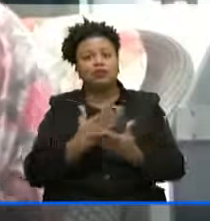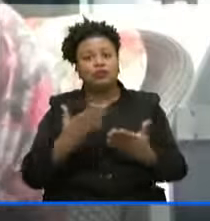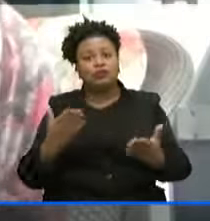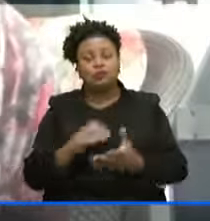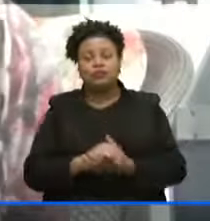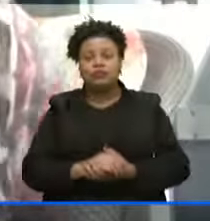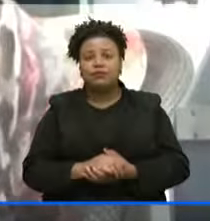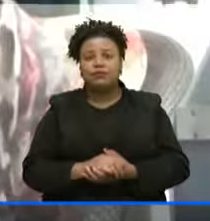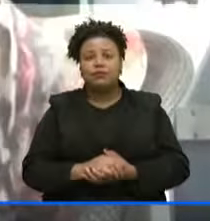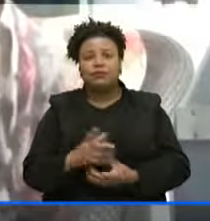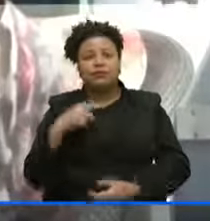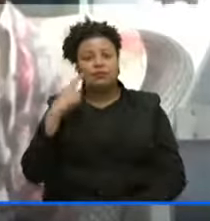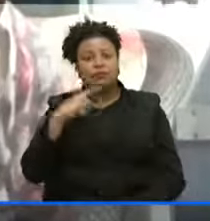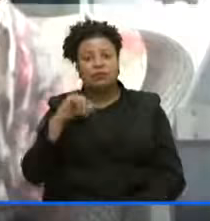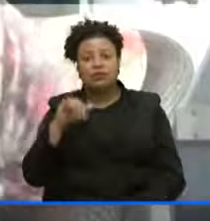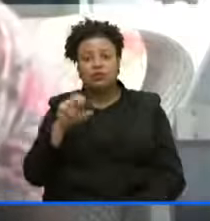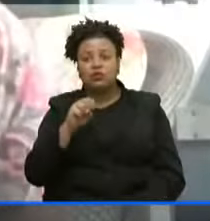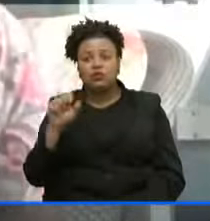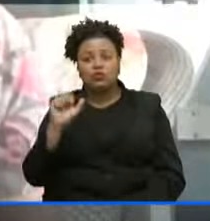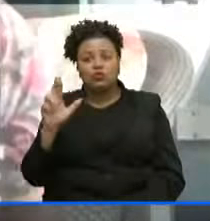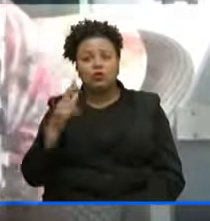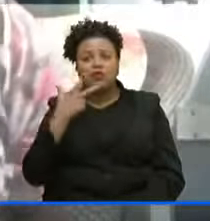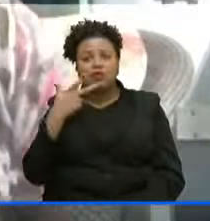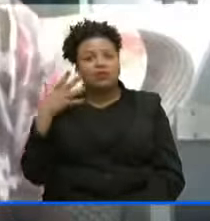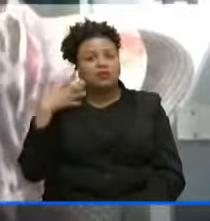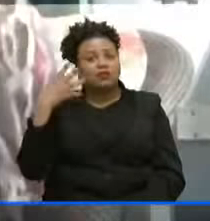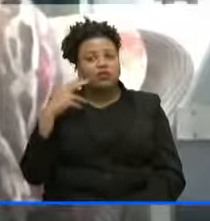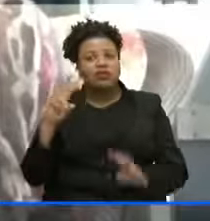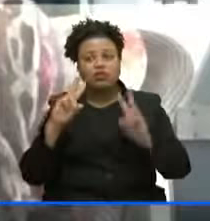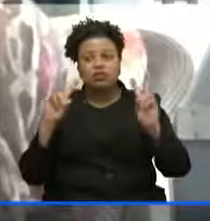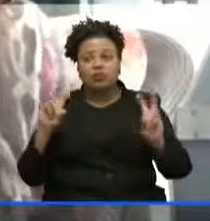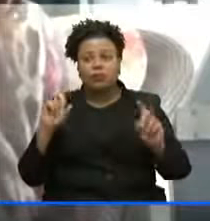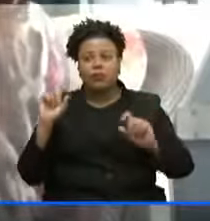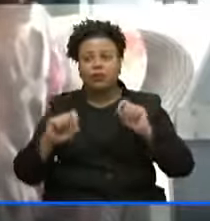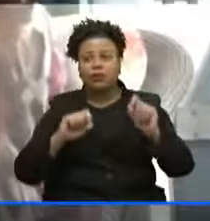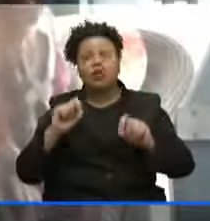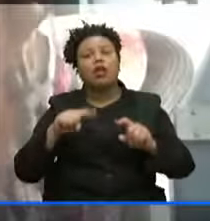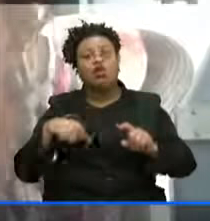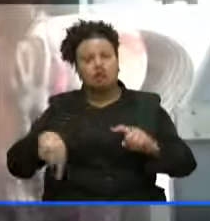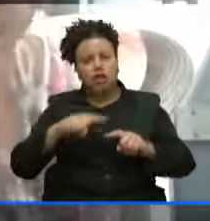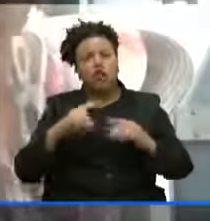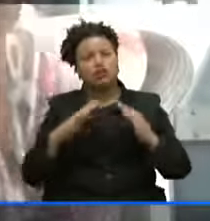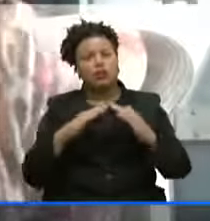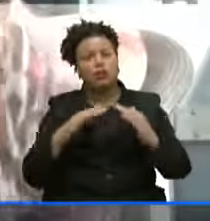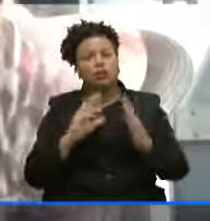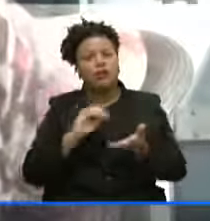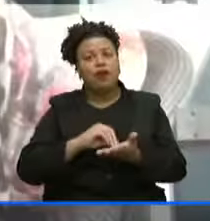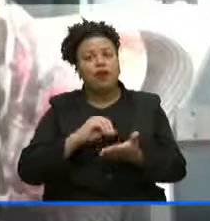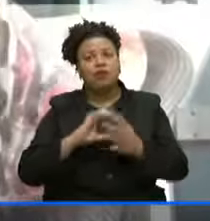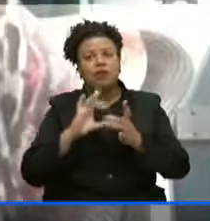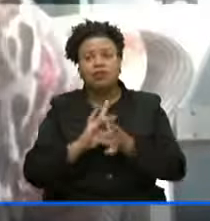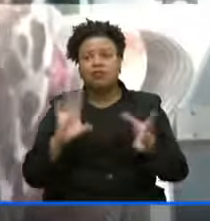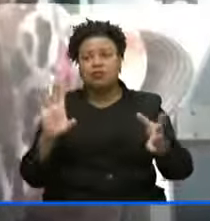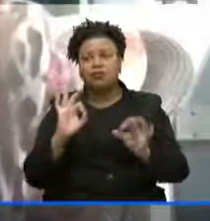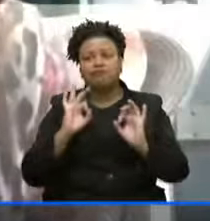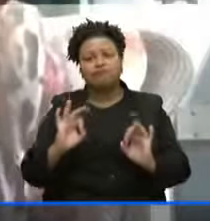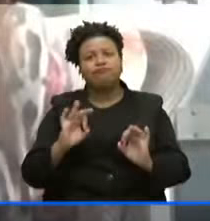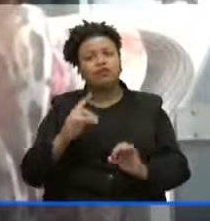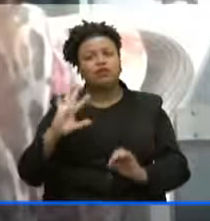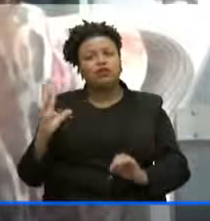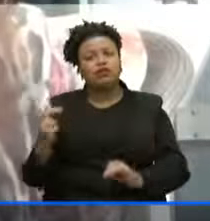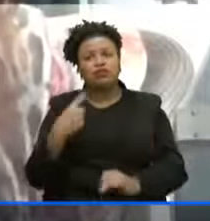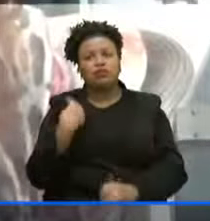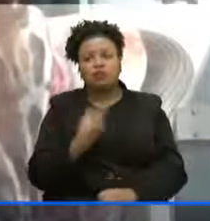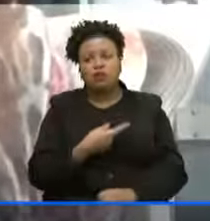todas, dizer que o deputado Issur fazia uma fala ao que a gente se soma no sentido da falta de democracia, com certeza, todos